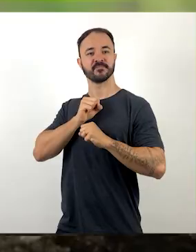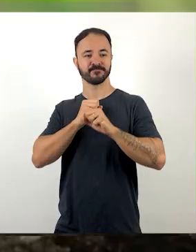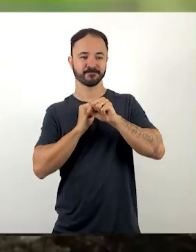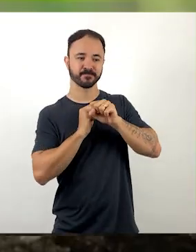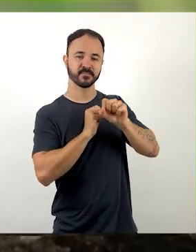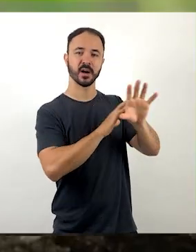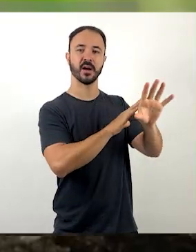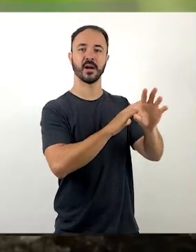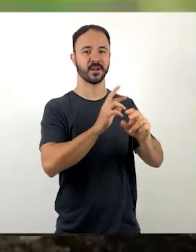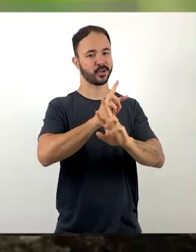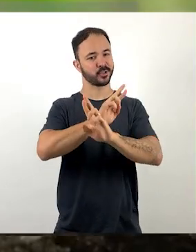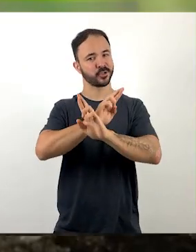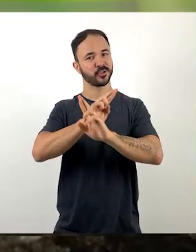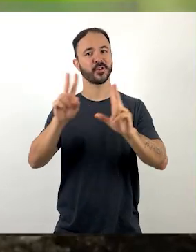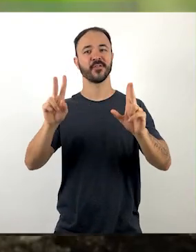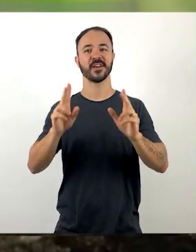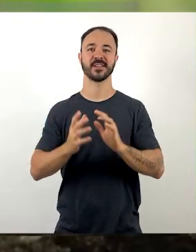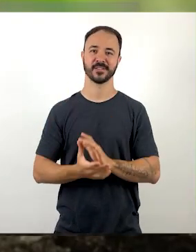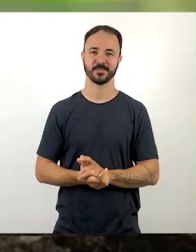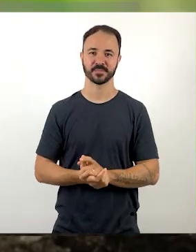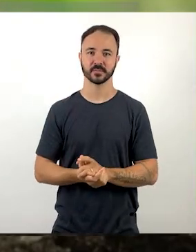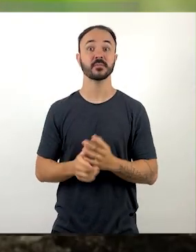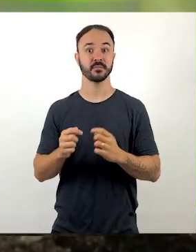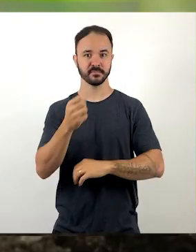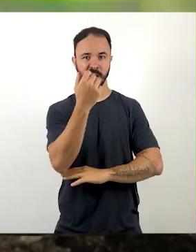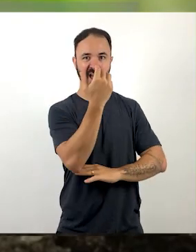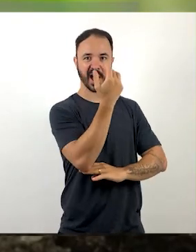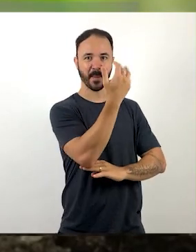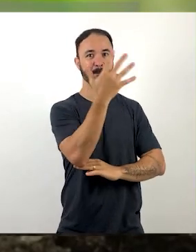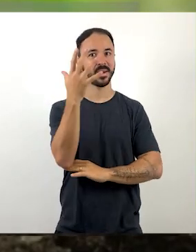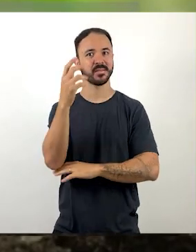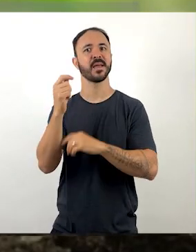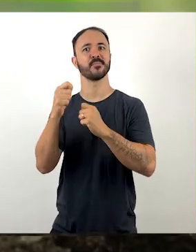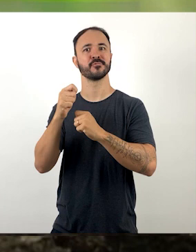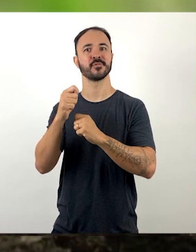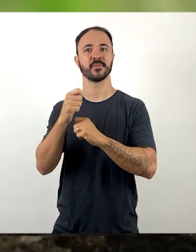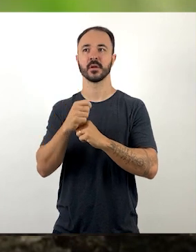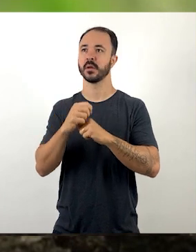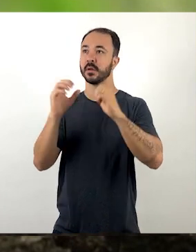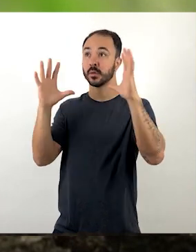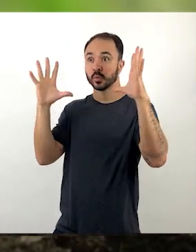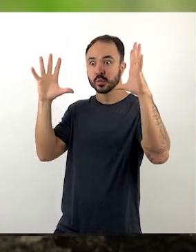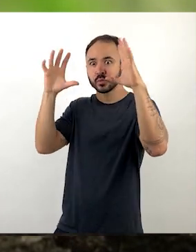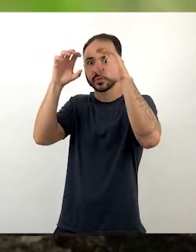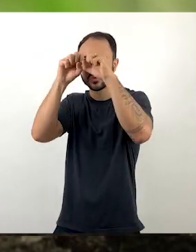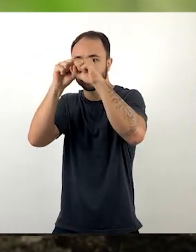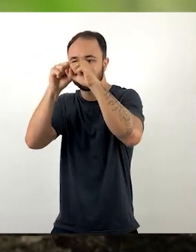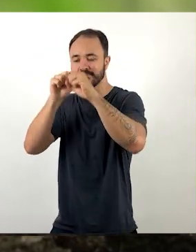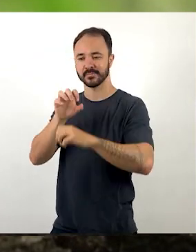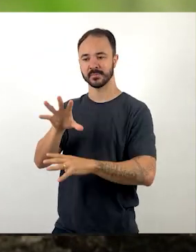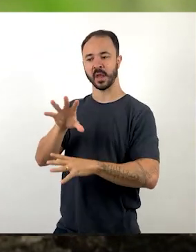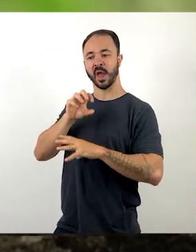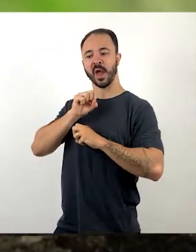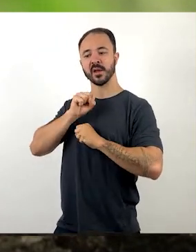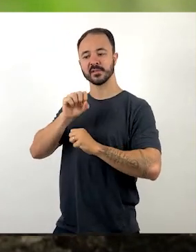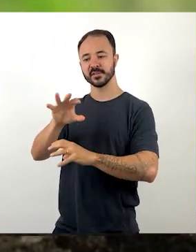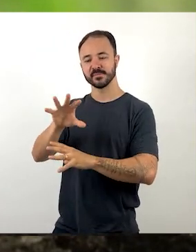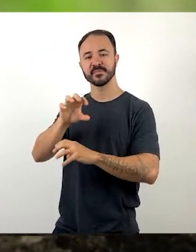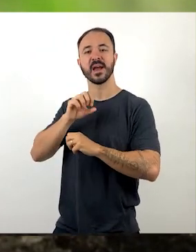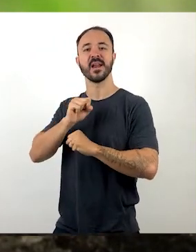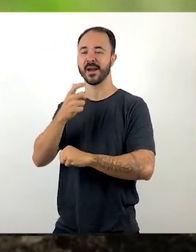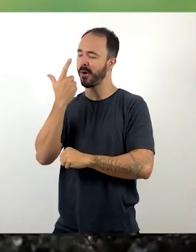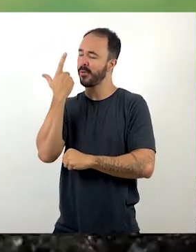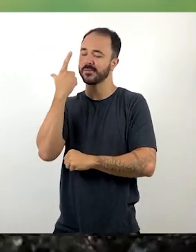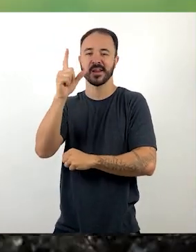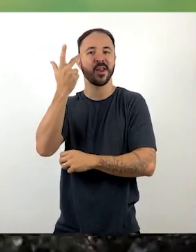epidérmico. As plantas são capazes de respirar no escuro e durante o dia. Além disso, elas realizam um complexo processo